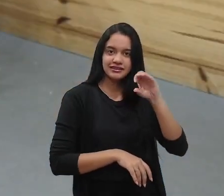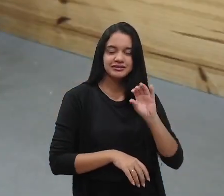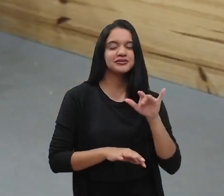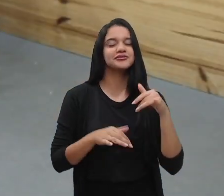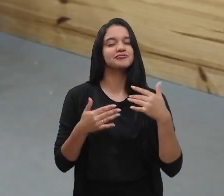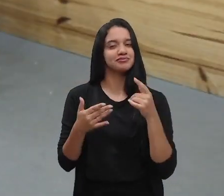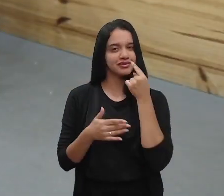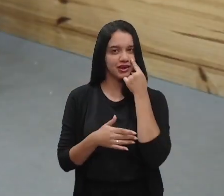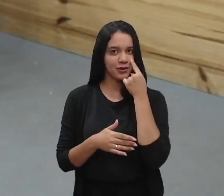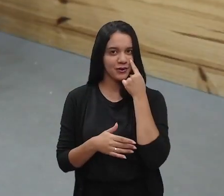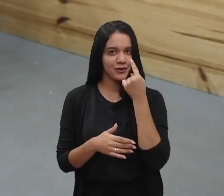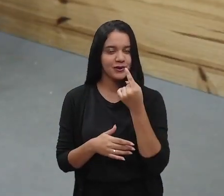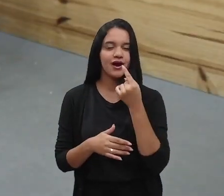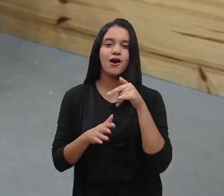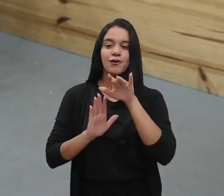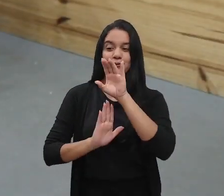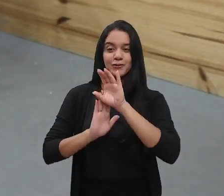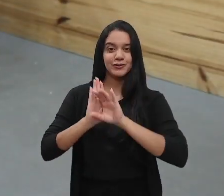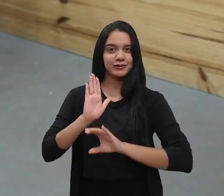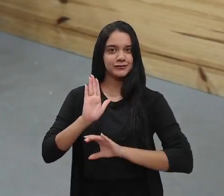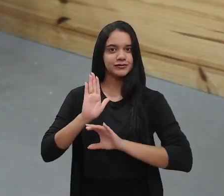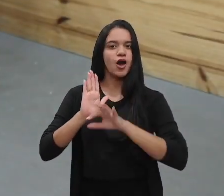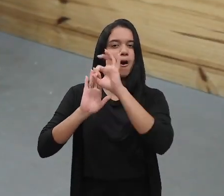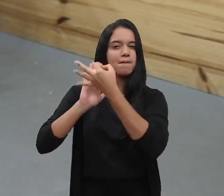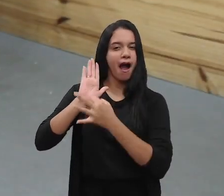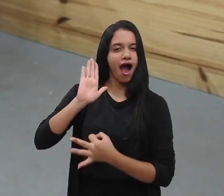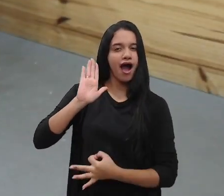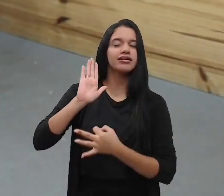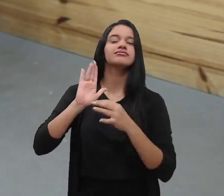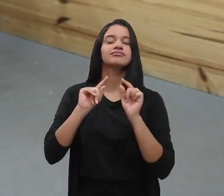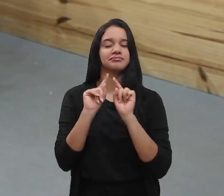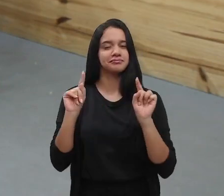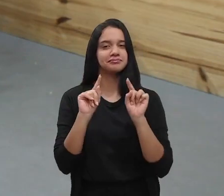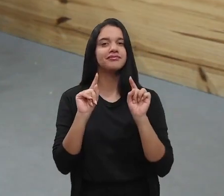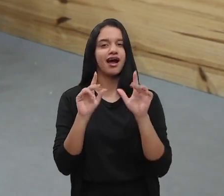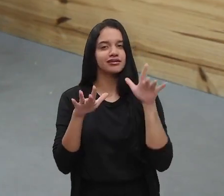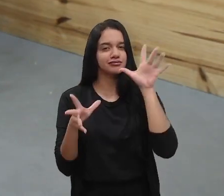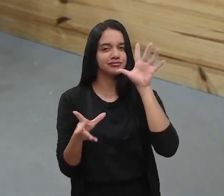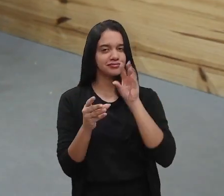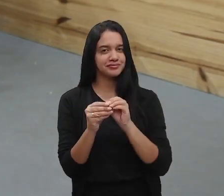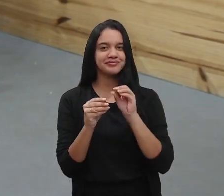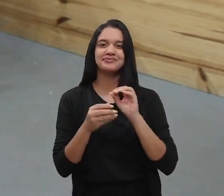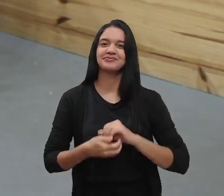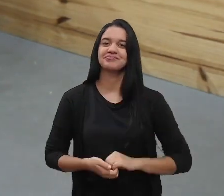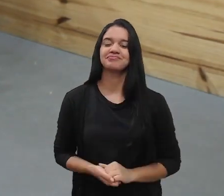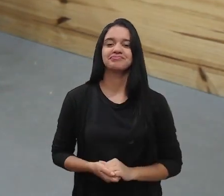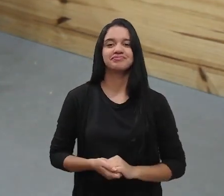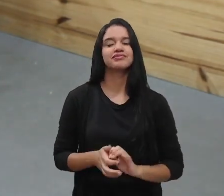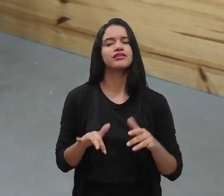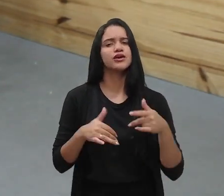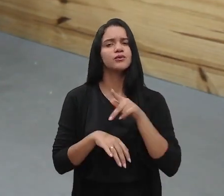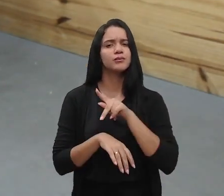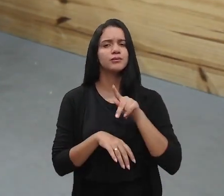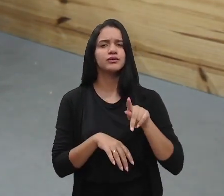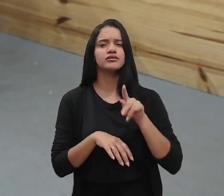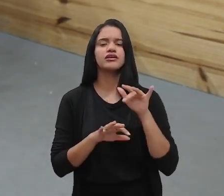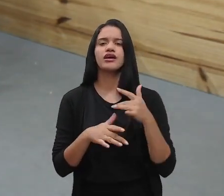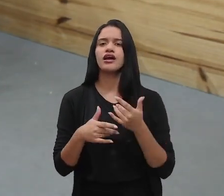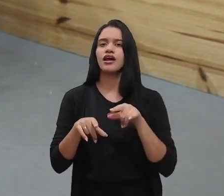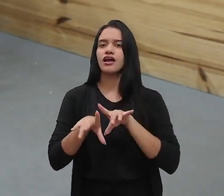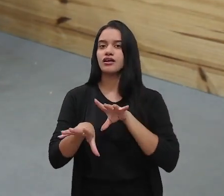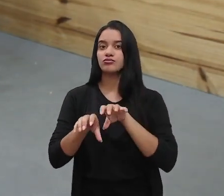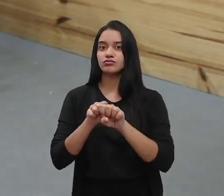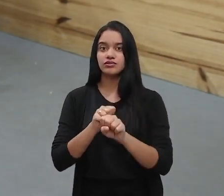Deixa eu vou ler para vocês o currículo dele, que é extenso, mas a gente teve que reduzir. Professor Ernesto, ele é